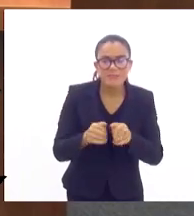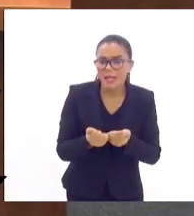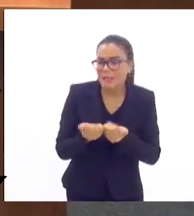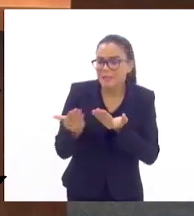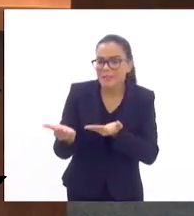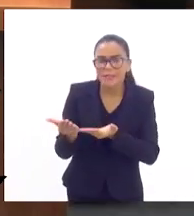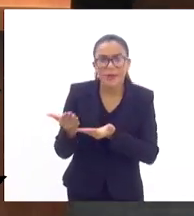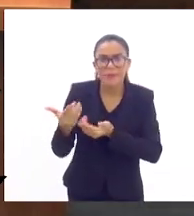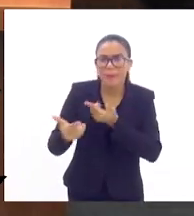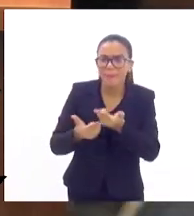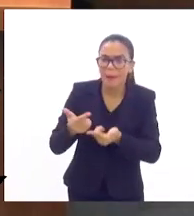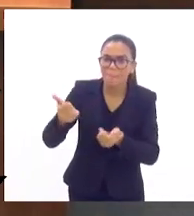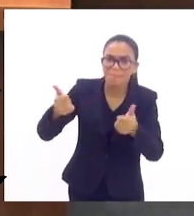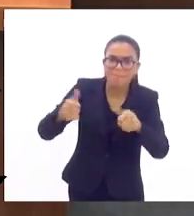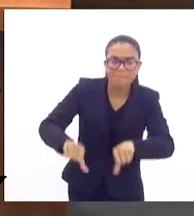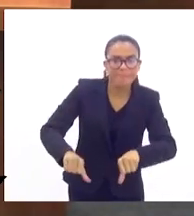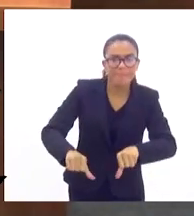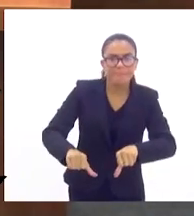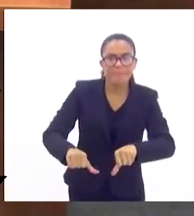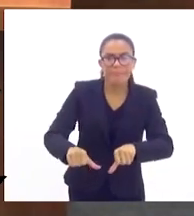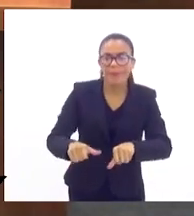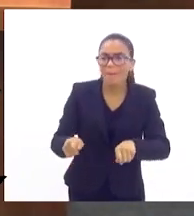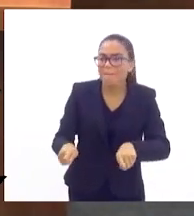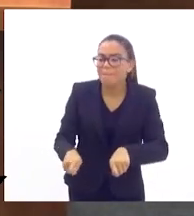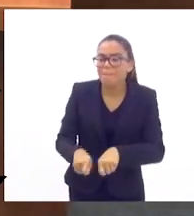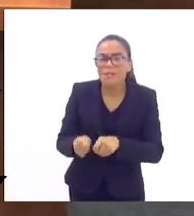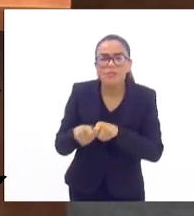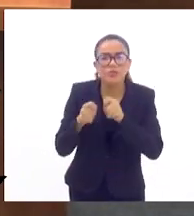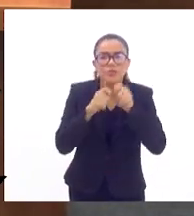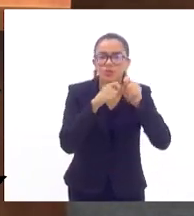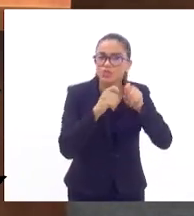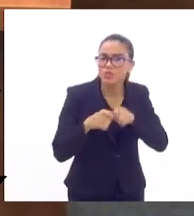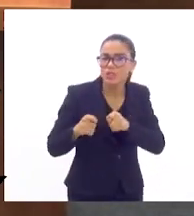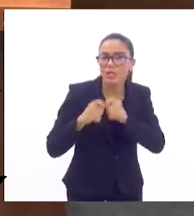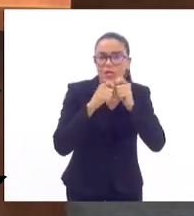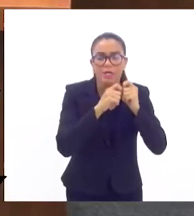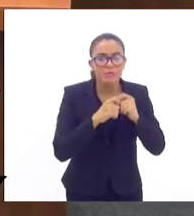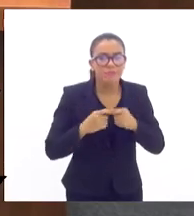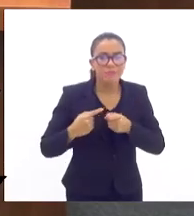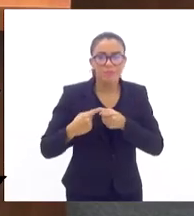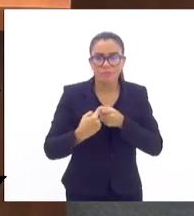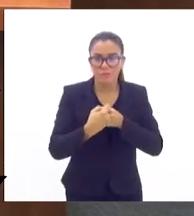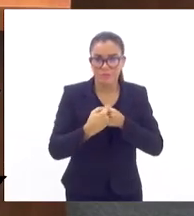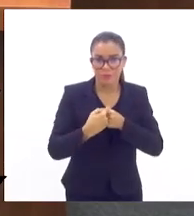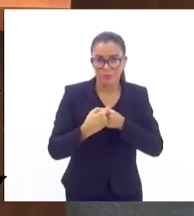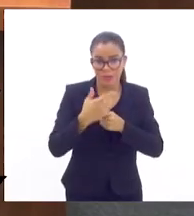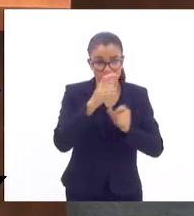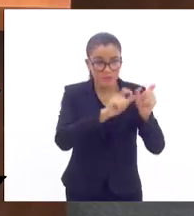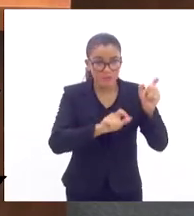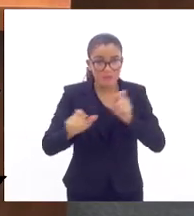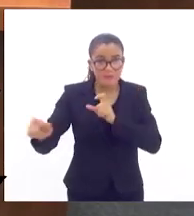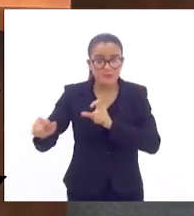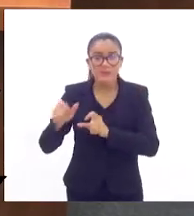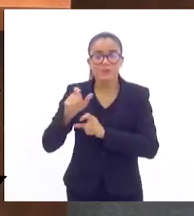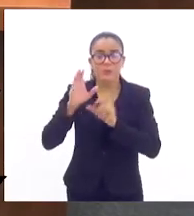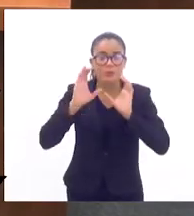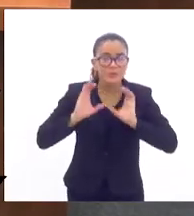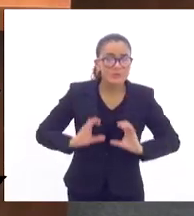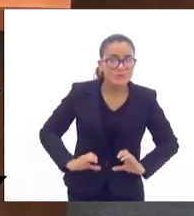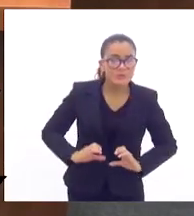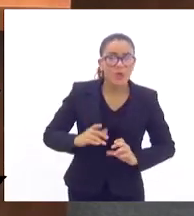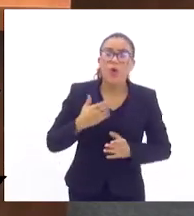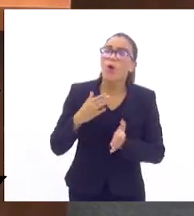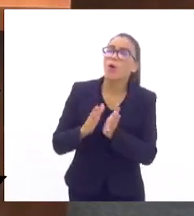qualidade. E esse serviço vem prejudicando muito o nosso município. Por quê? Os munícipes cobram a prefeitura sobre